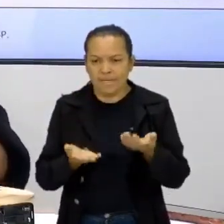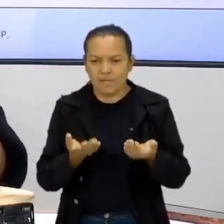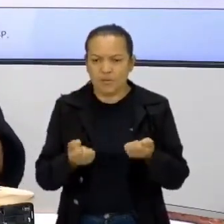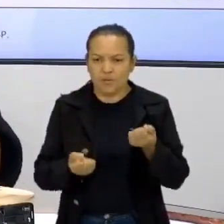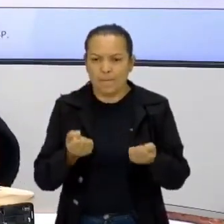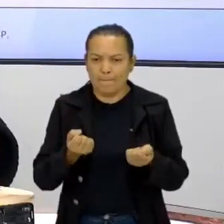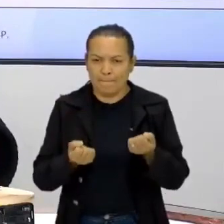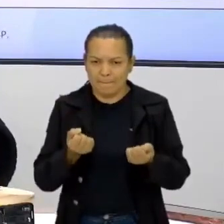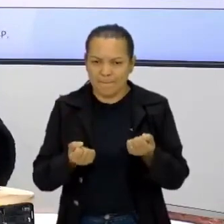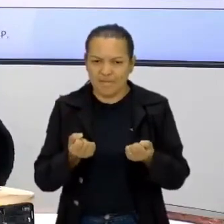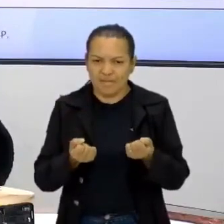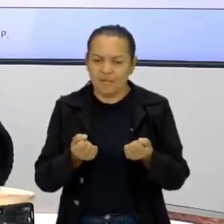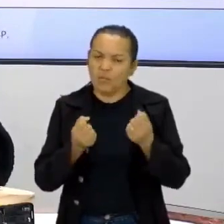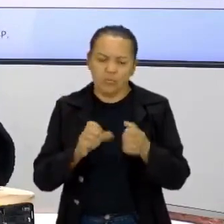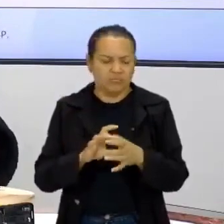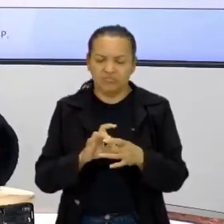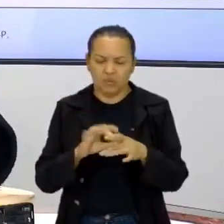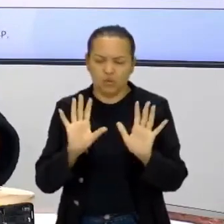estar soltos, tá?